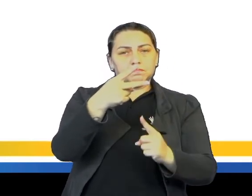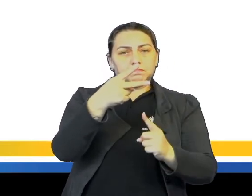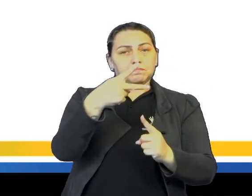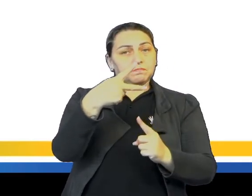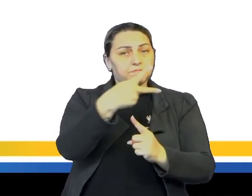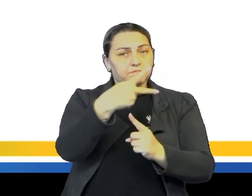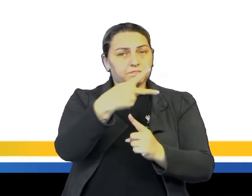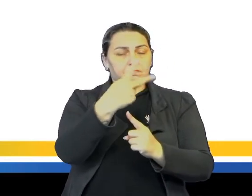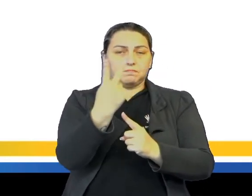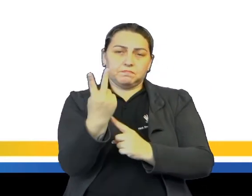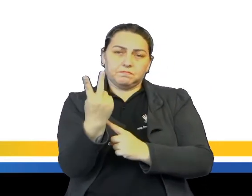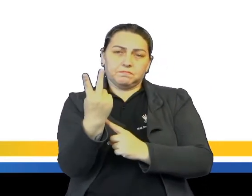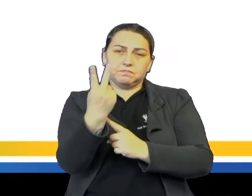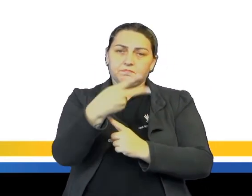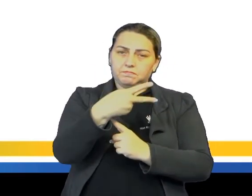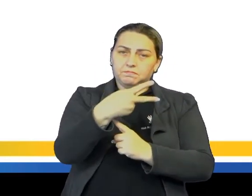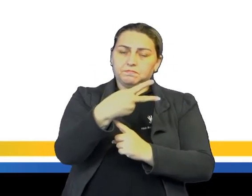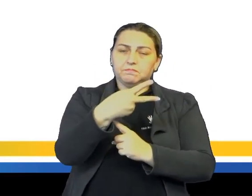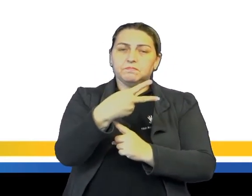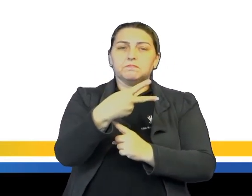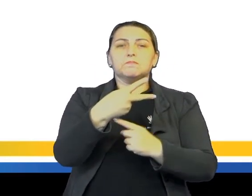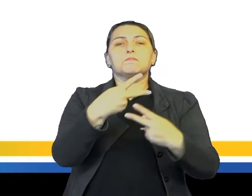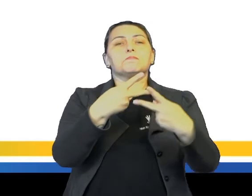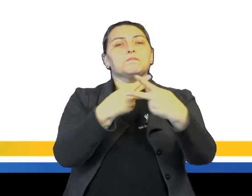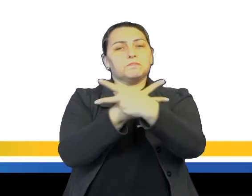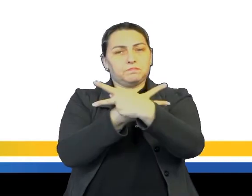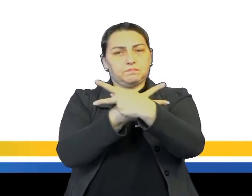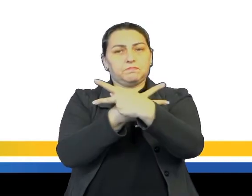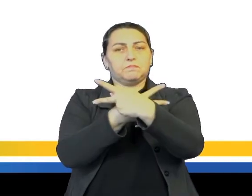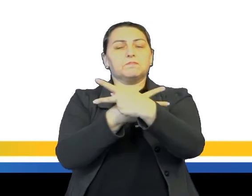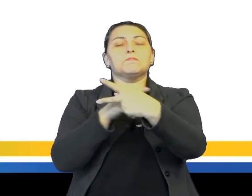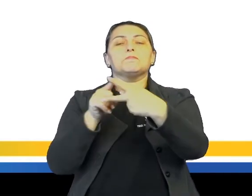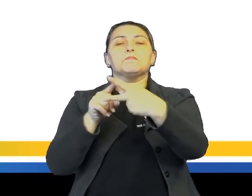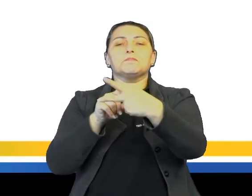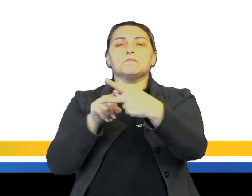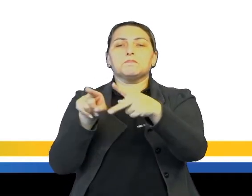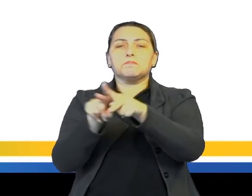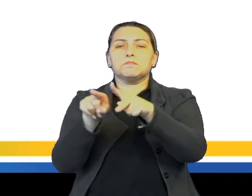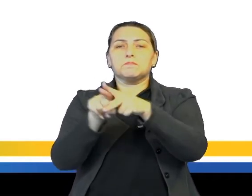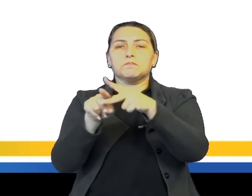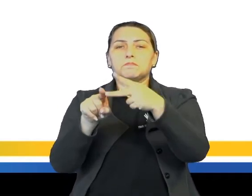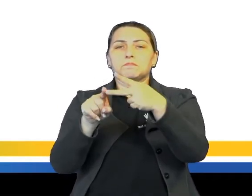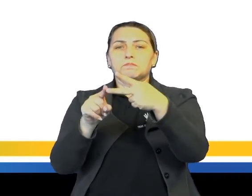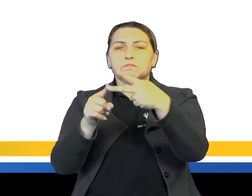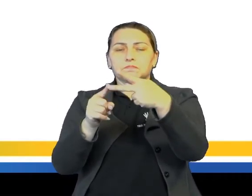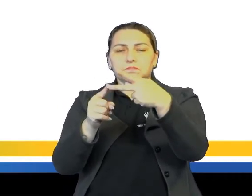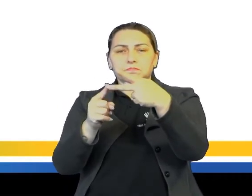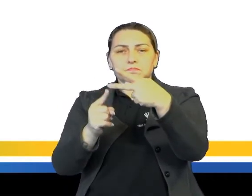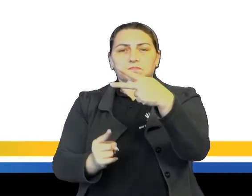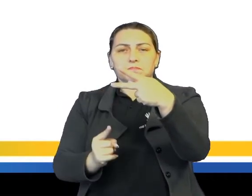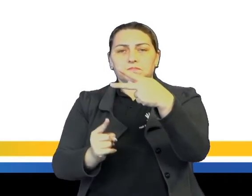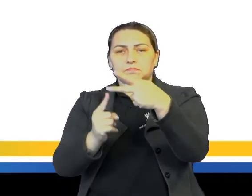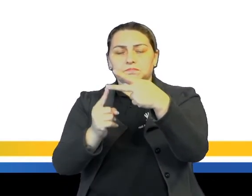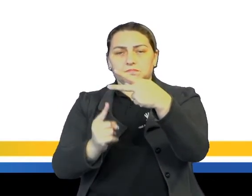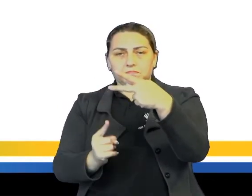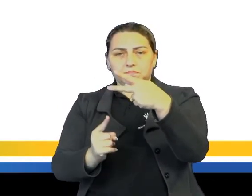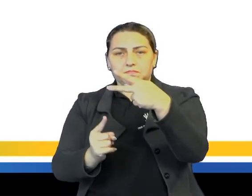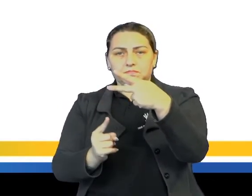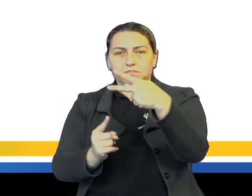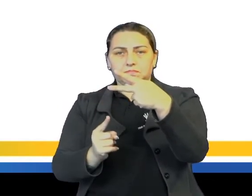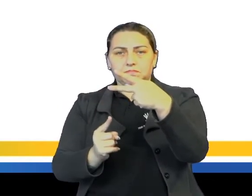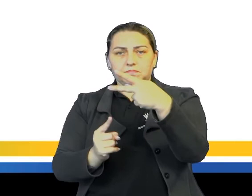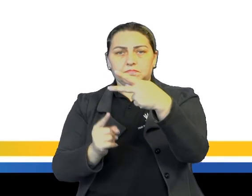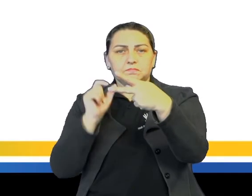V, viradinho. E o menor você também coloca do lado e você puxa um tracinho, uma perninha para